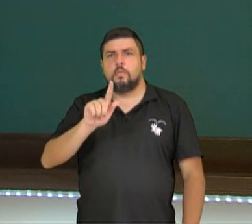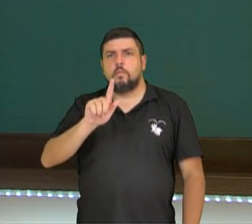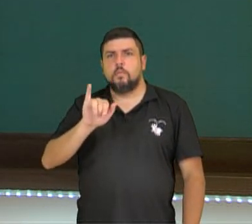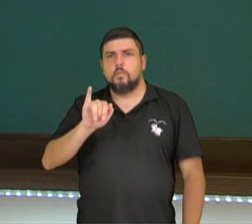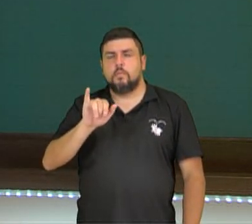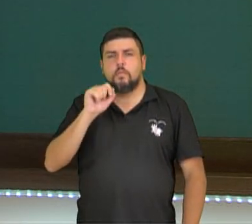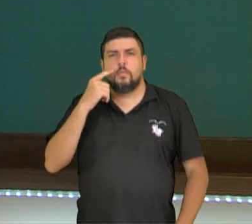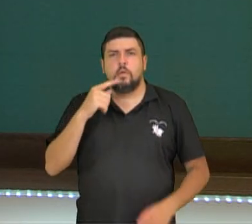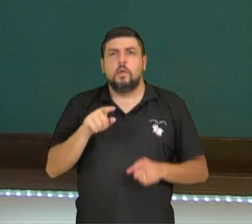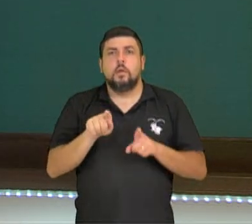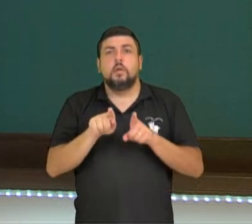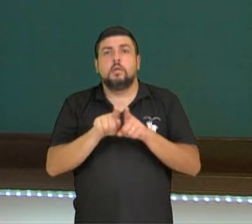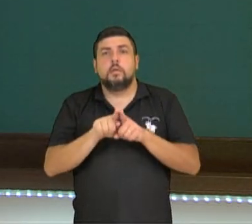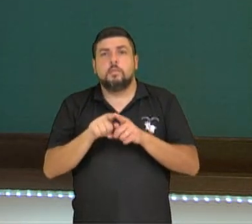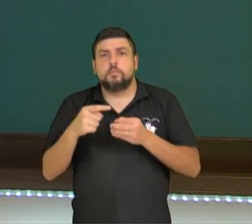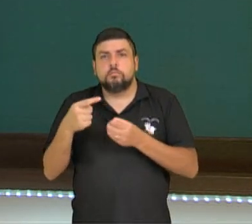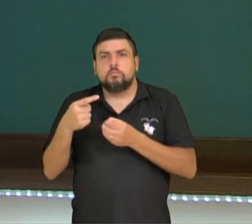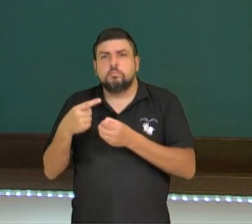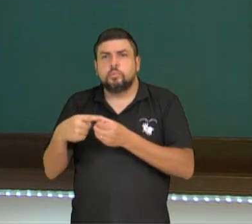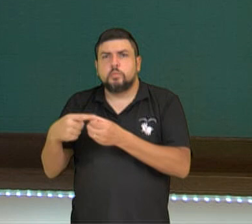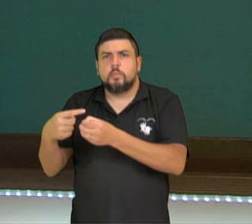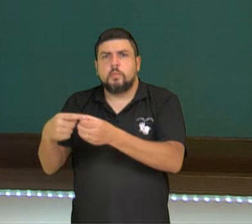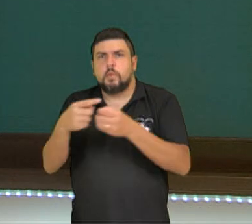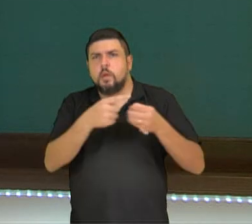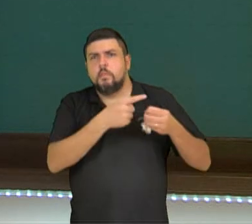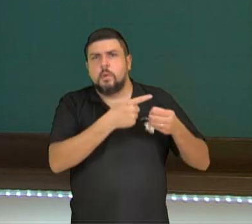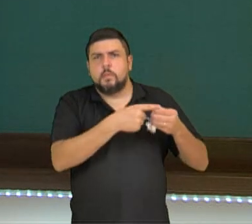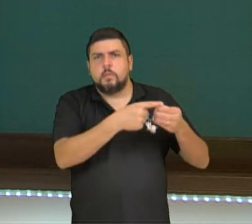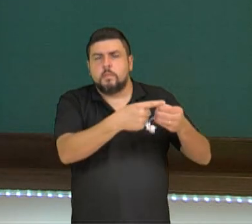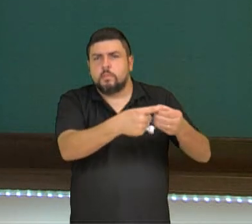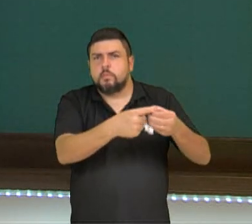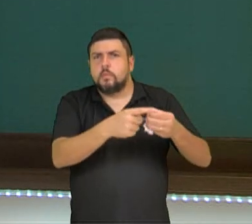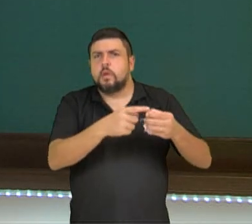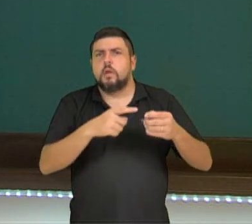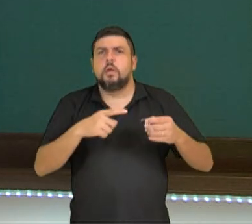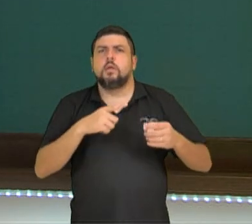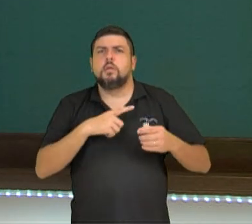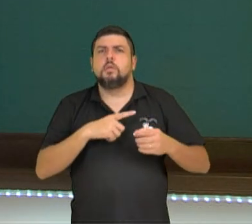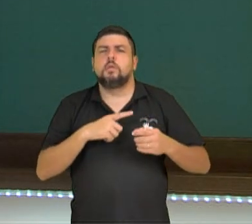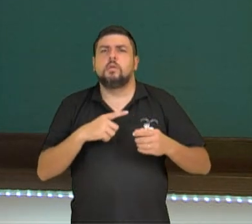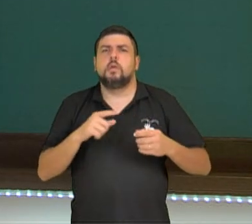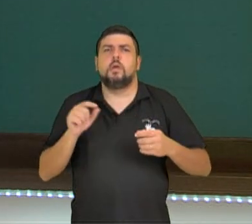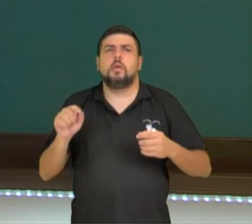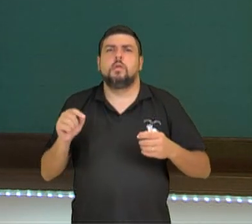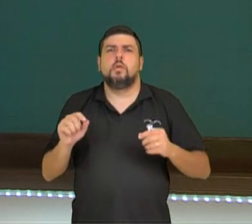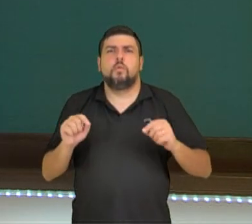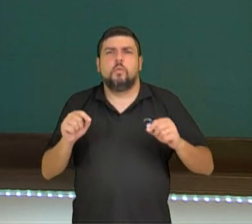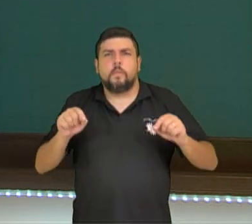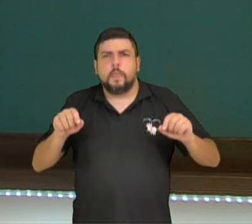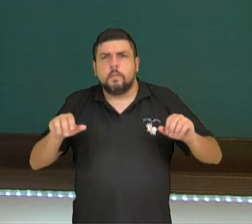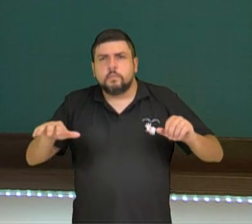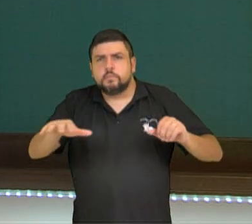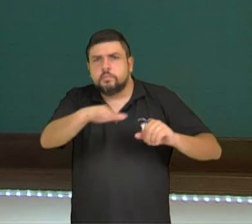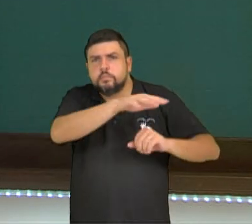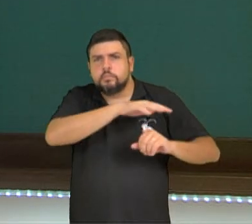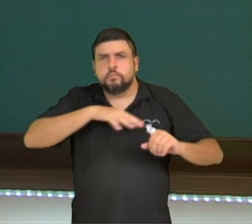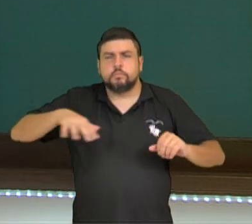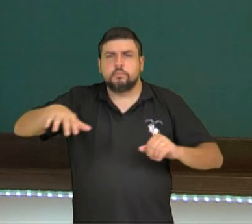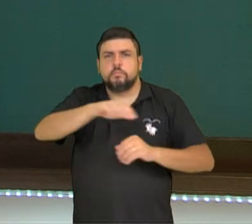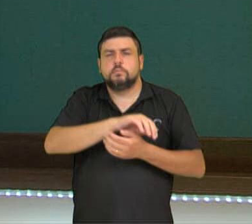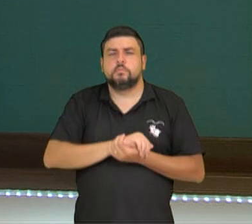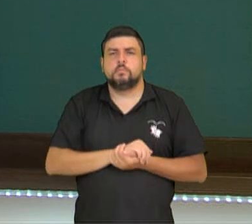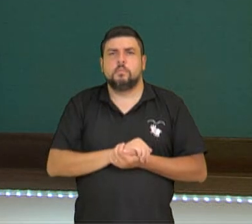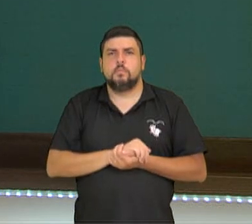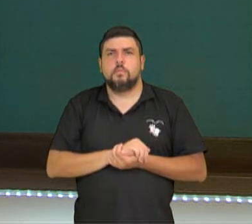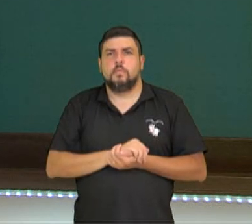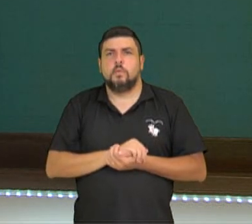ali que se destacam em termos de quantidade de população e atividades econômicas que pertencem a essa bacia hidrográfica. Começando ali